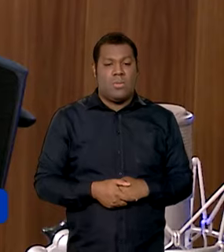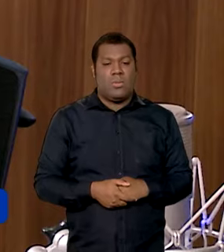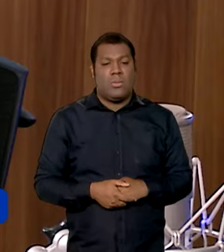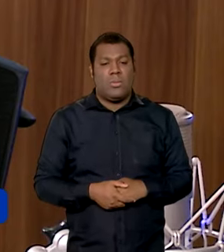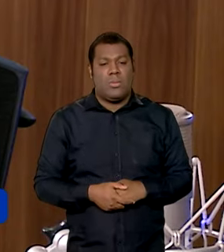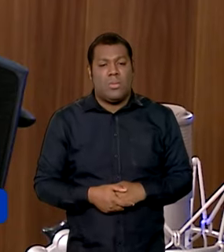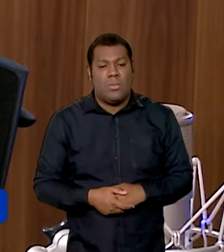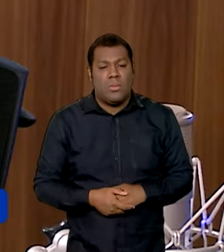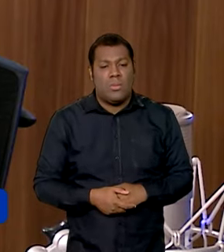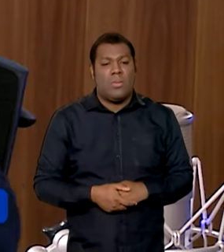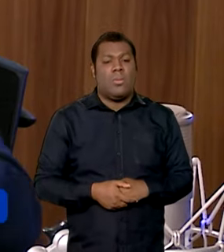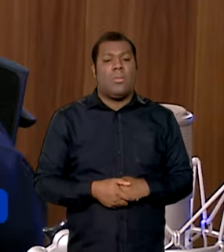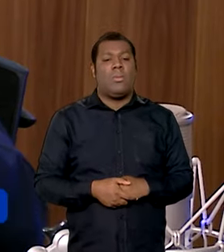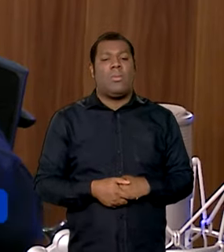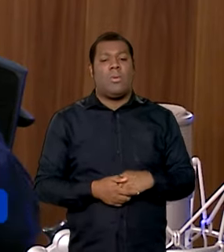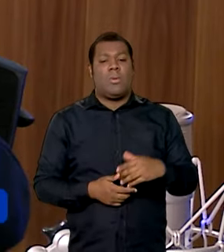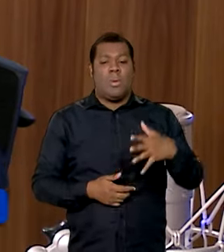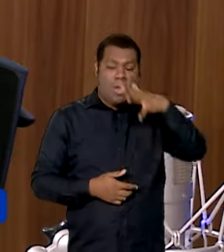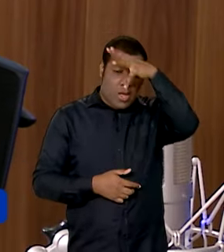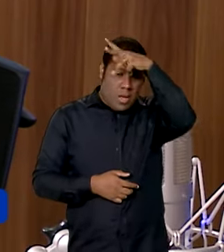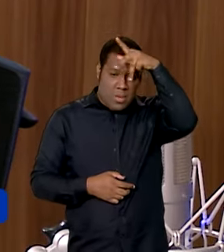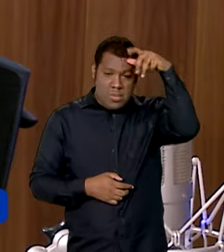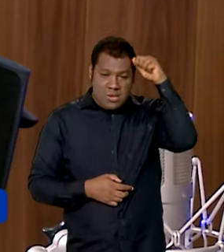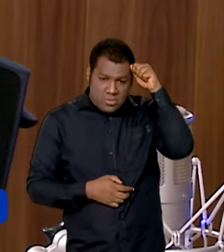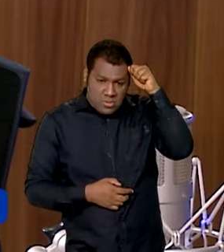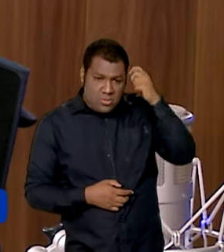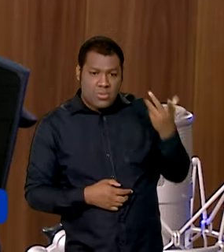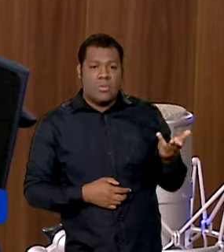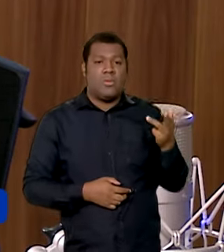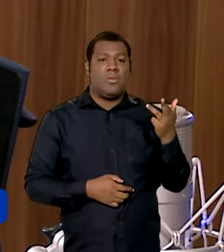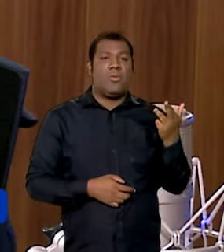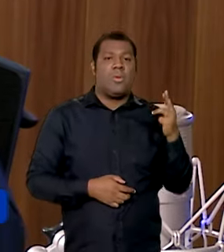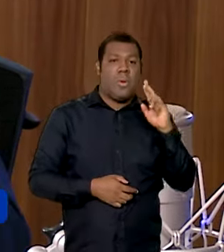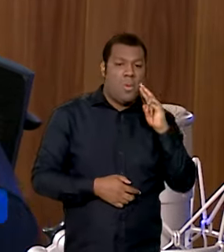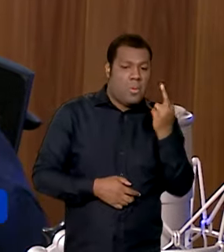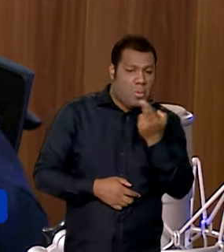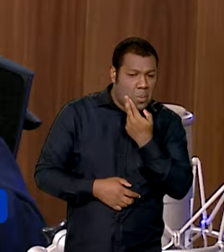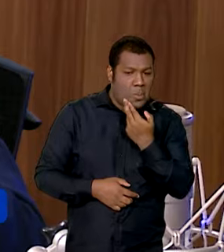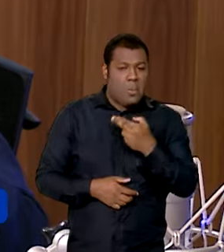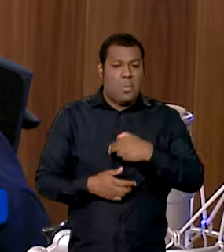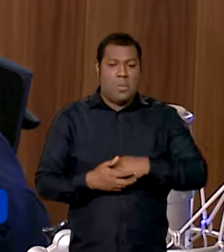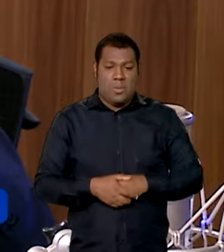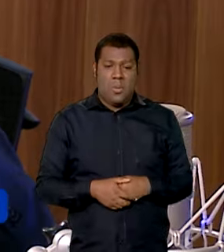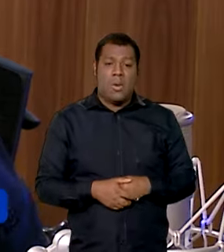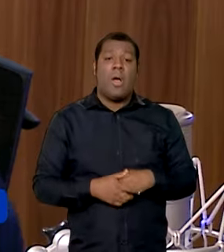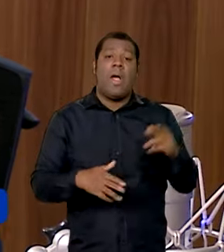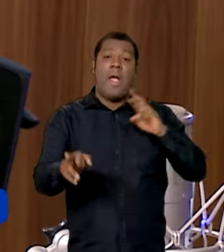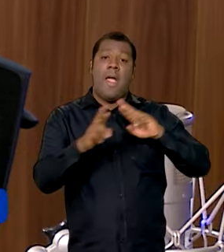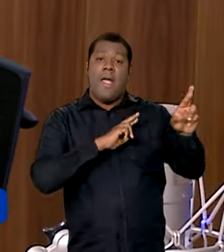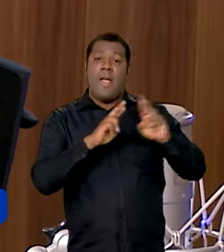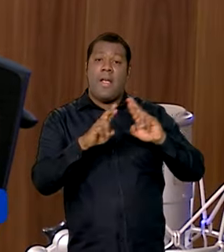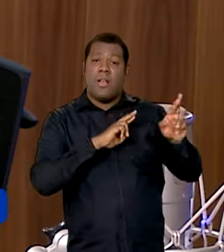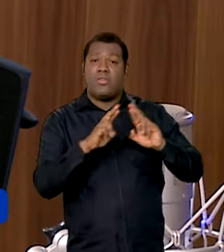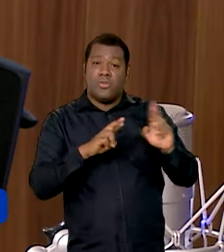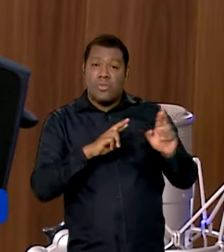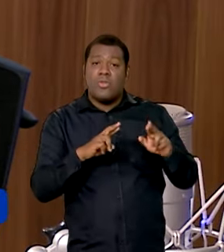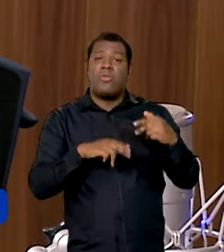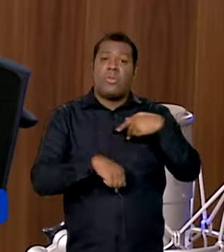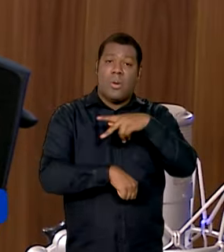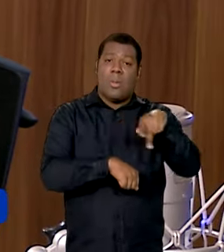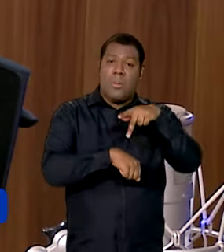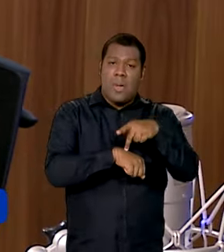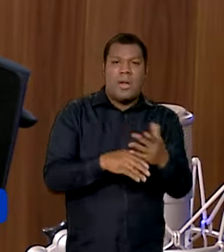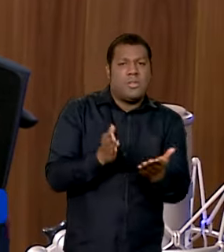jeito na rota manta Manaus do mesmo jeito na rota Rondon então beneficiar as relações entre os países mas